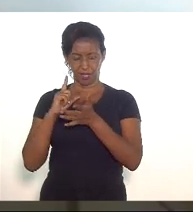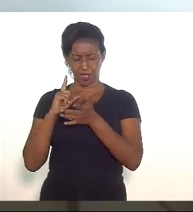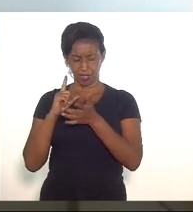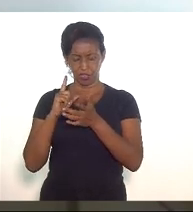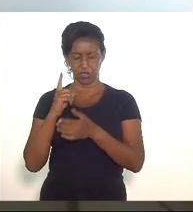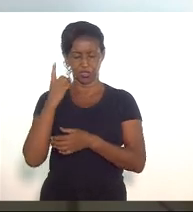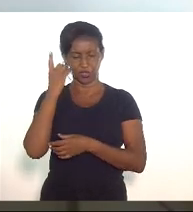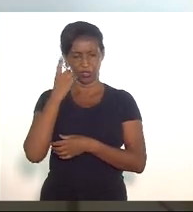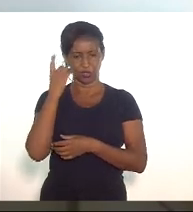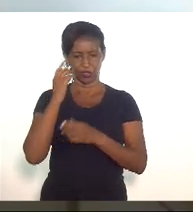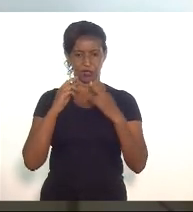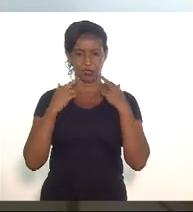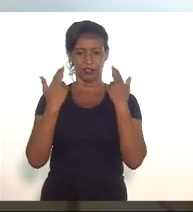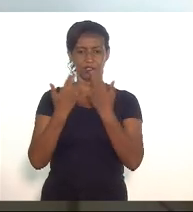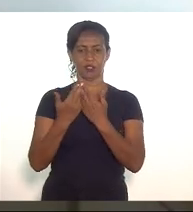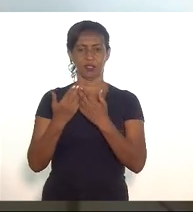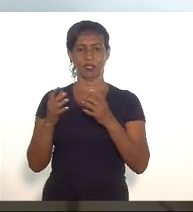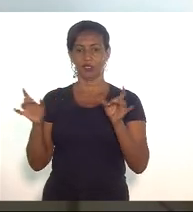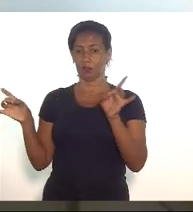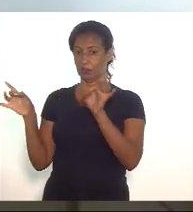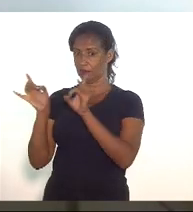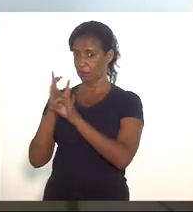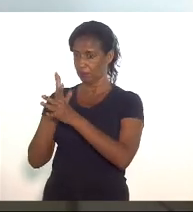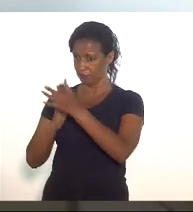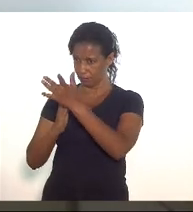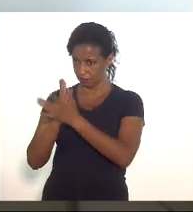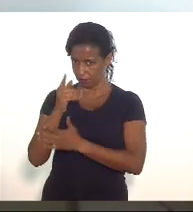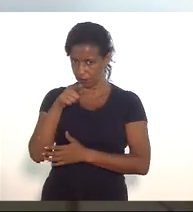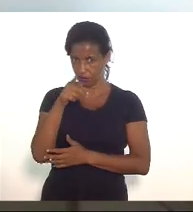deputados. Acabamos de aprovar, e o senhor ouviu,